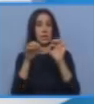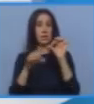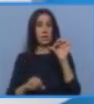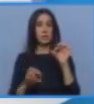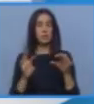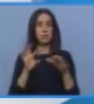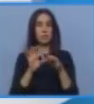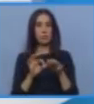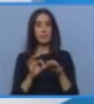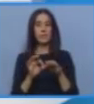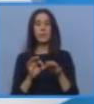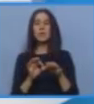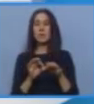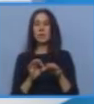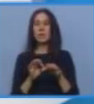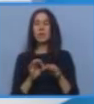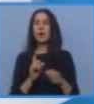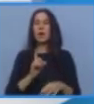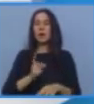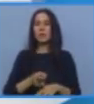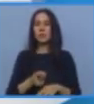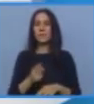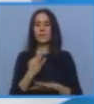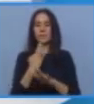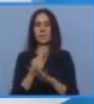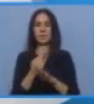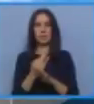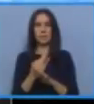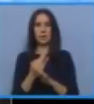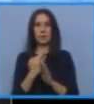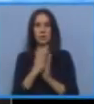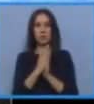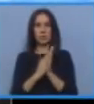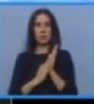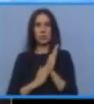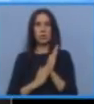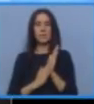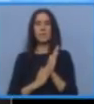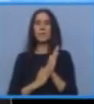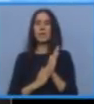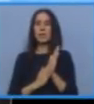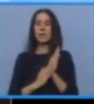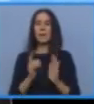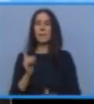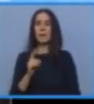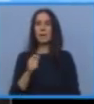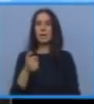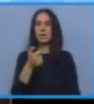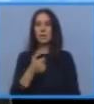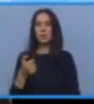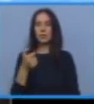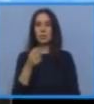situado no contexto da celebração litúrgica do 50º